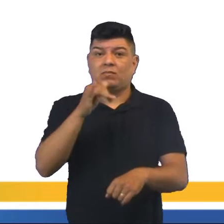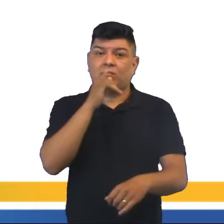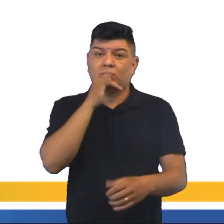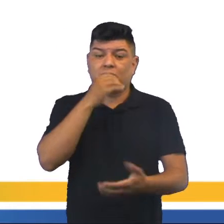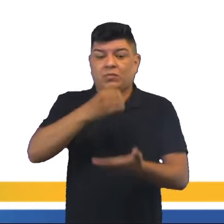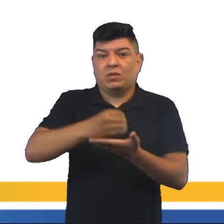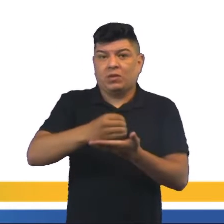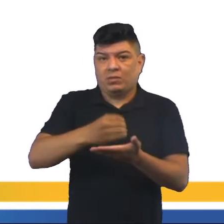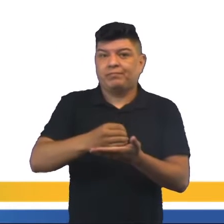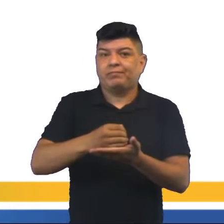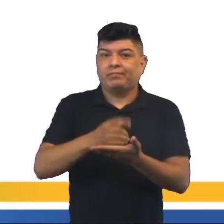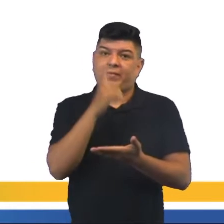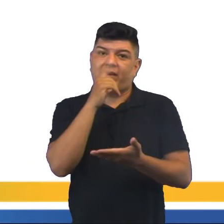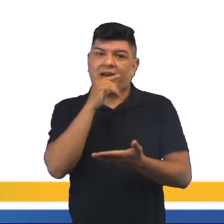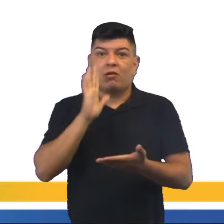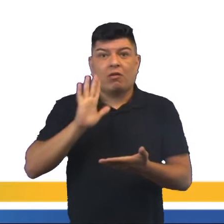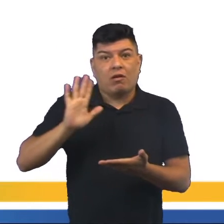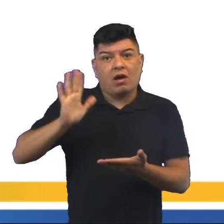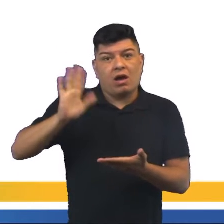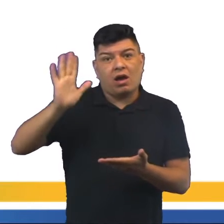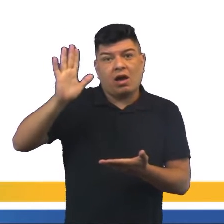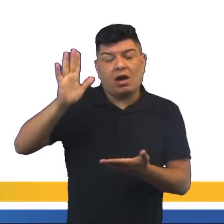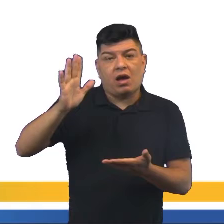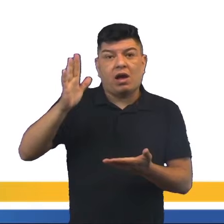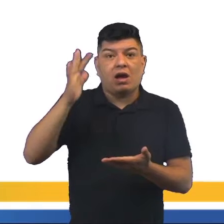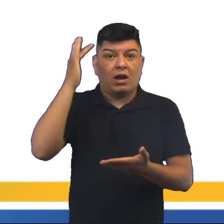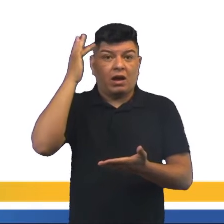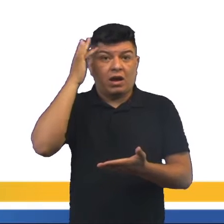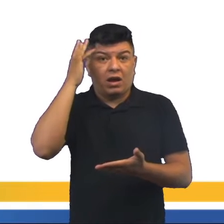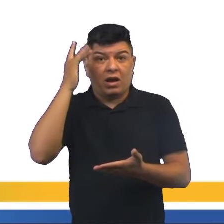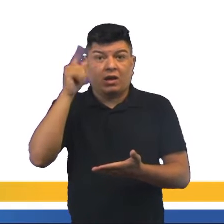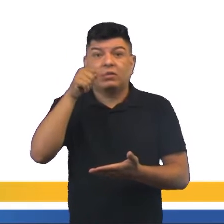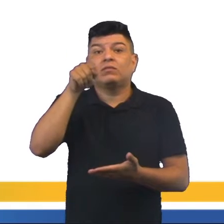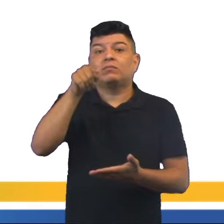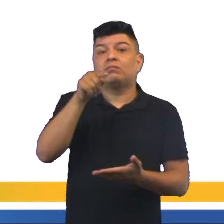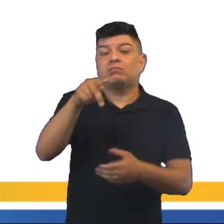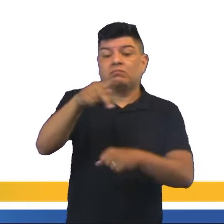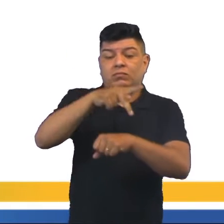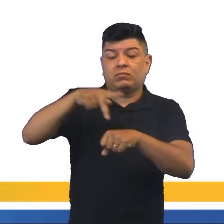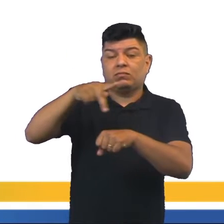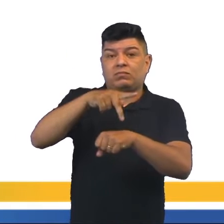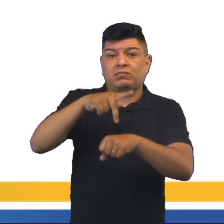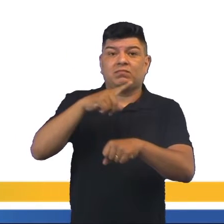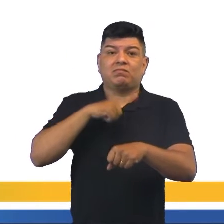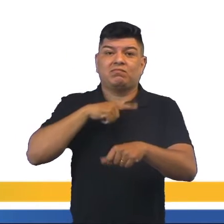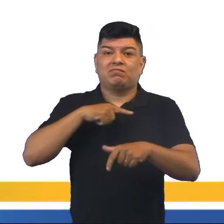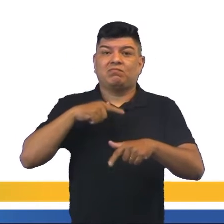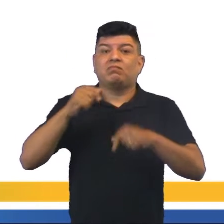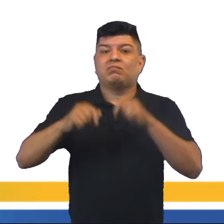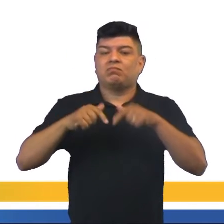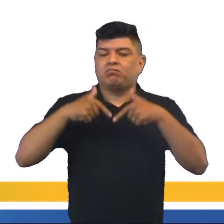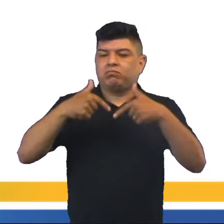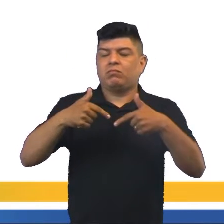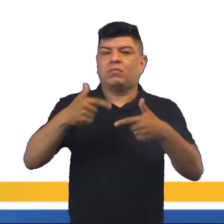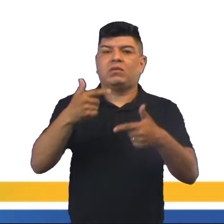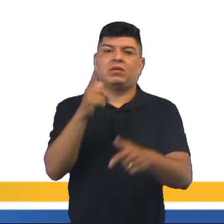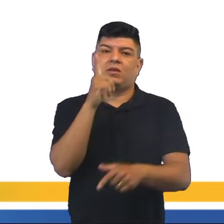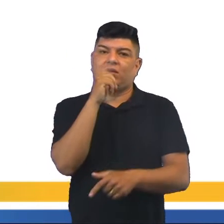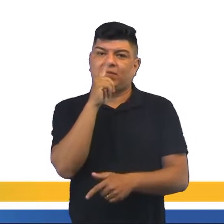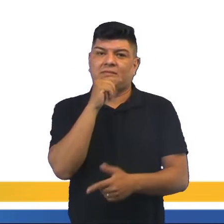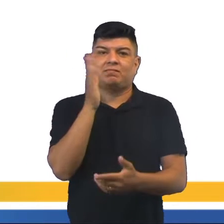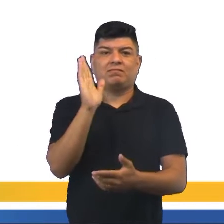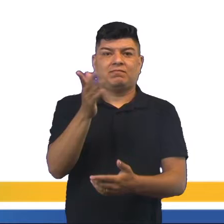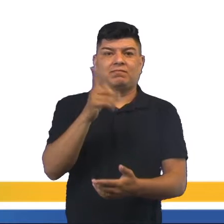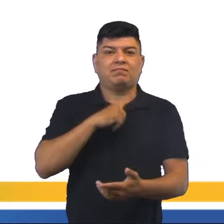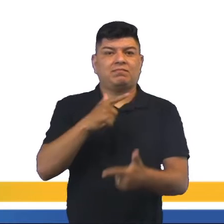de água mineral está caro, não é isso? Imagina nesses países aí, onde ele já tem esse problema da disputa pela água, né? Onde já está